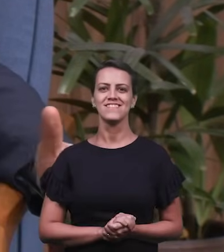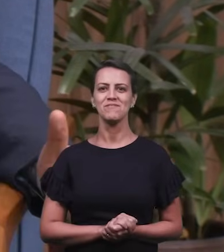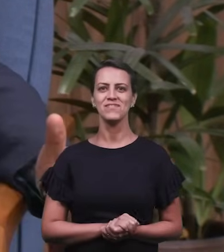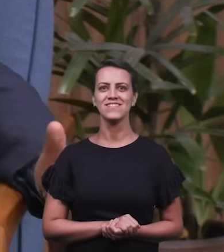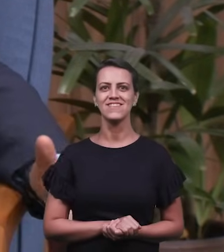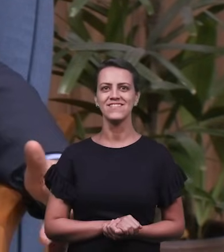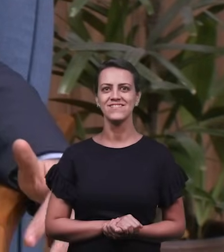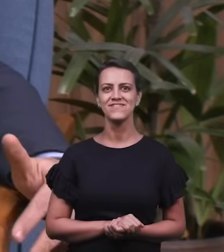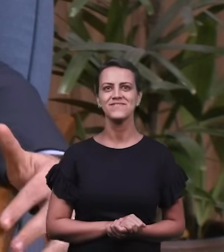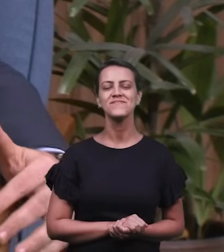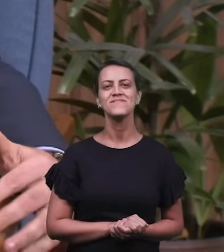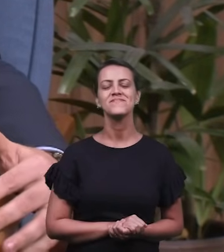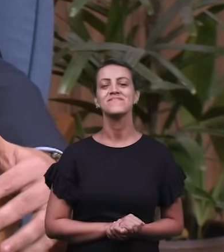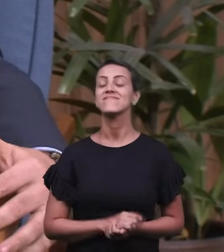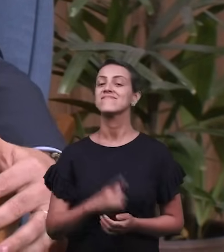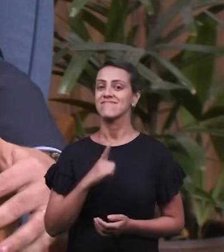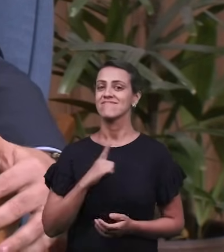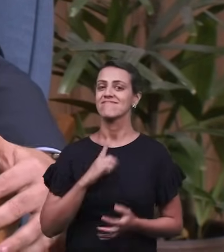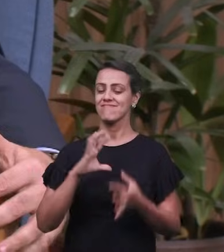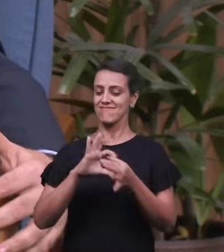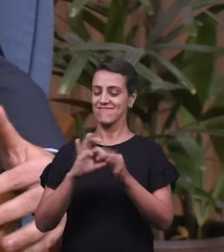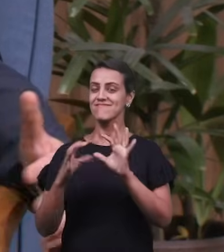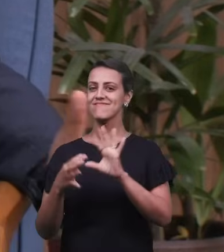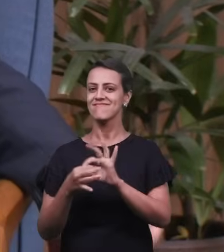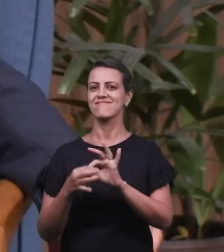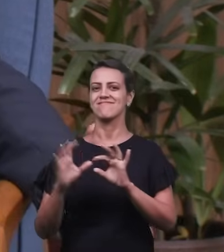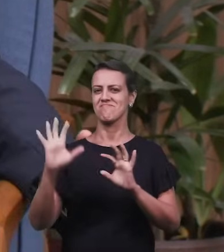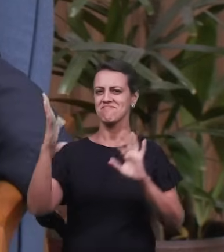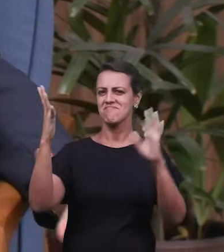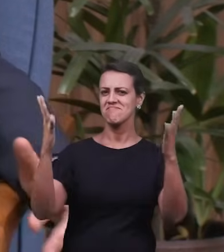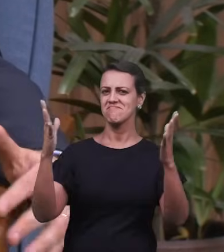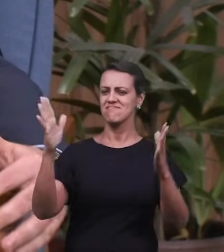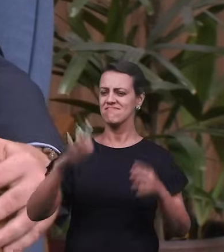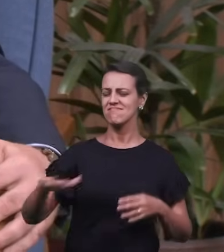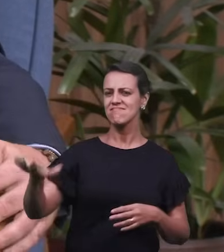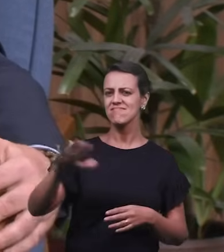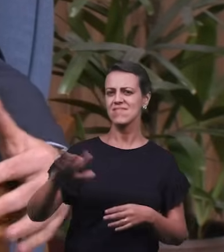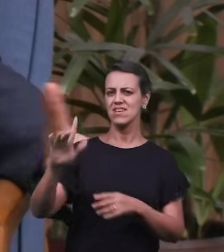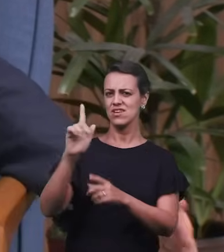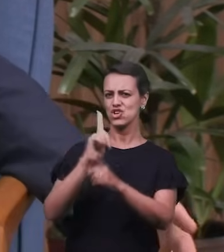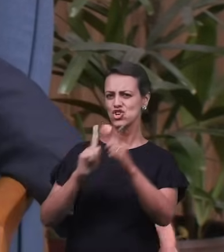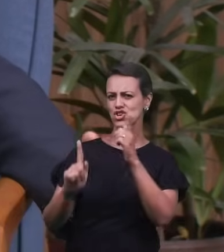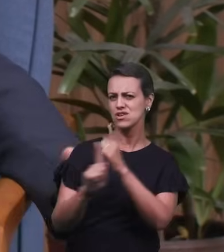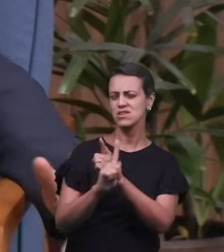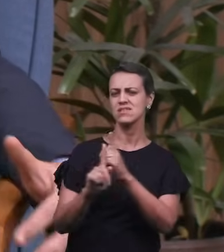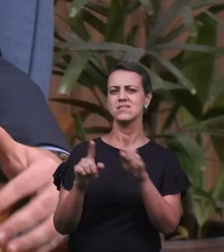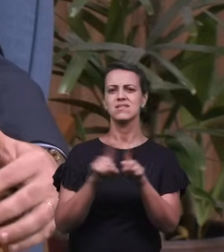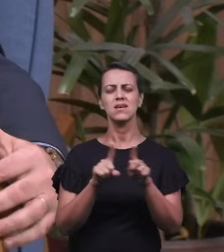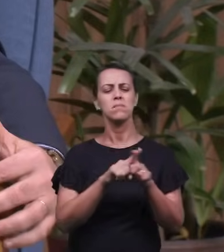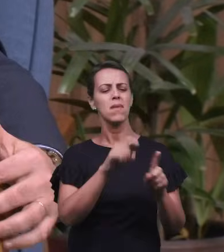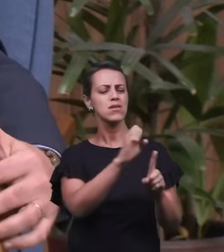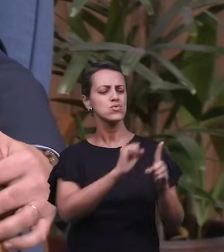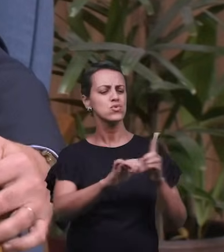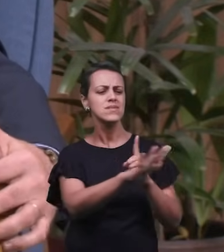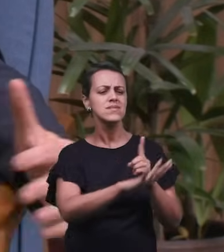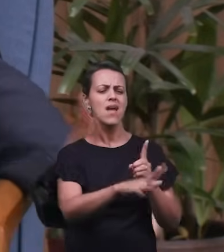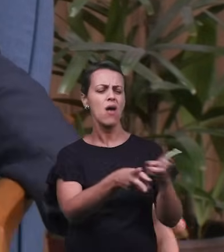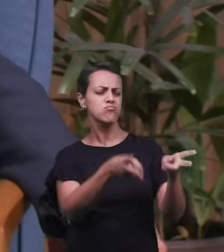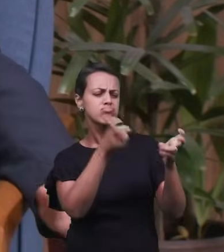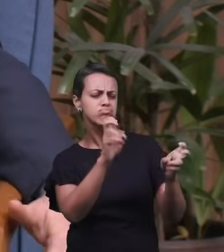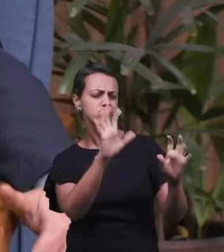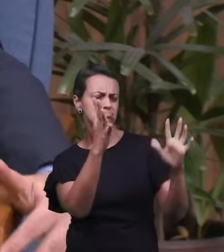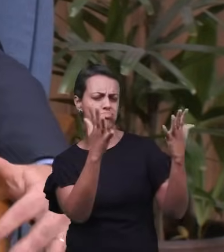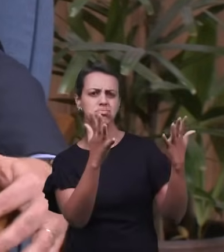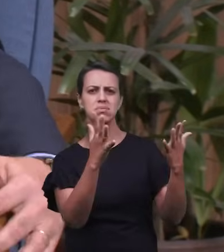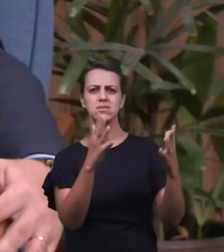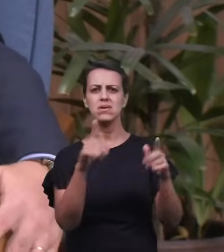contexto histórico, há os sinais no contexto geofísico, há os sinais no contexto social, há os sinais no contexto